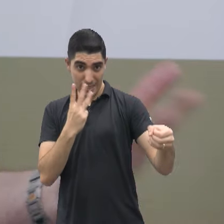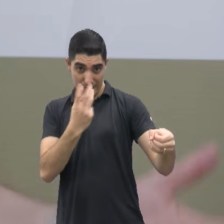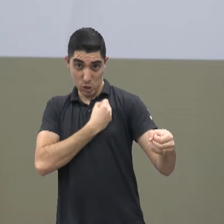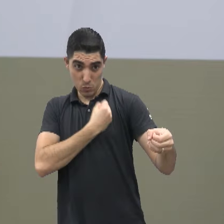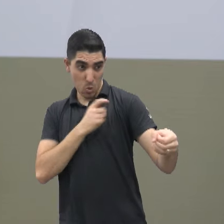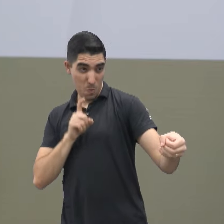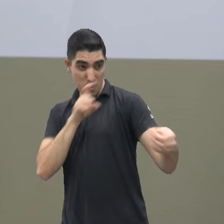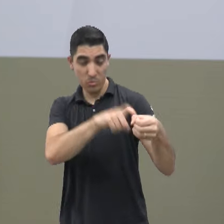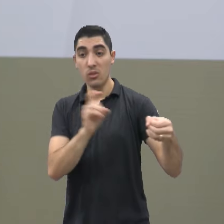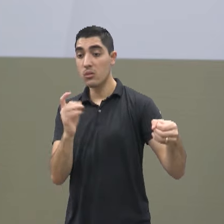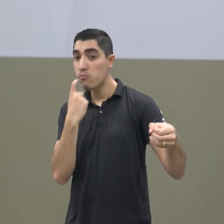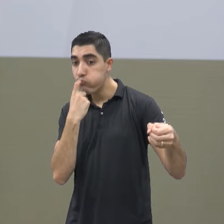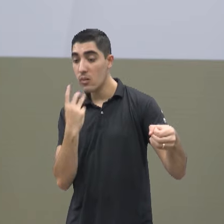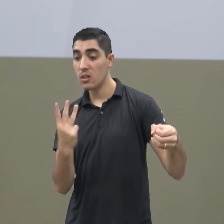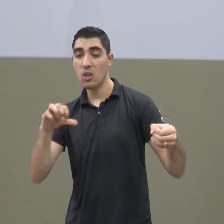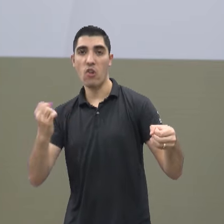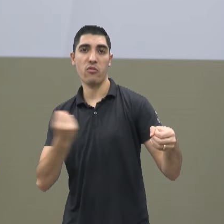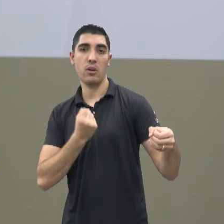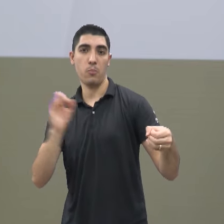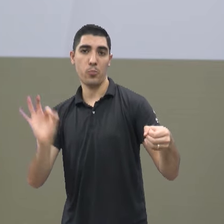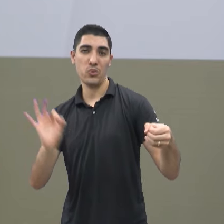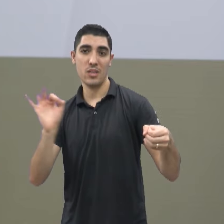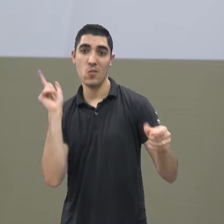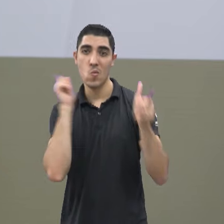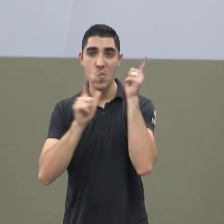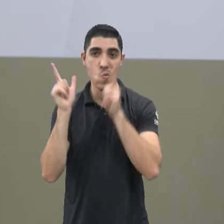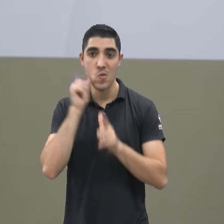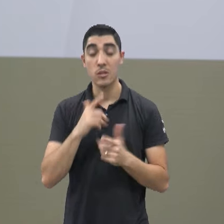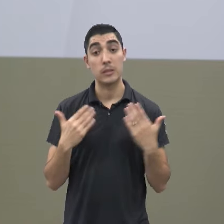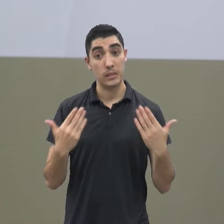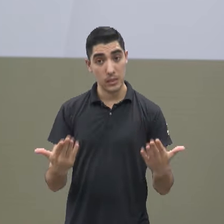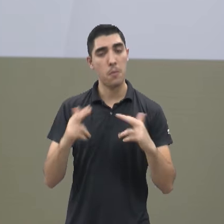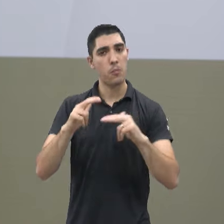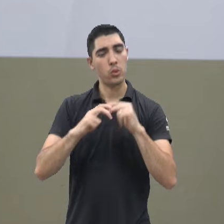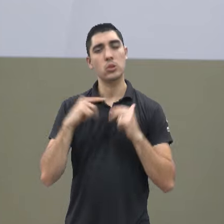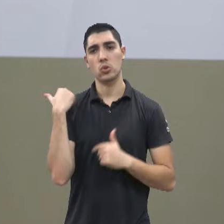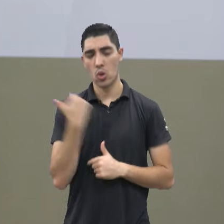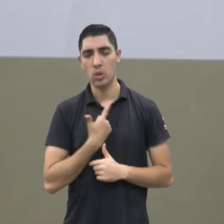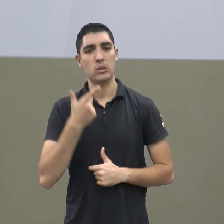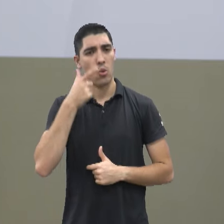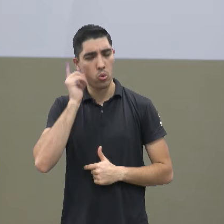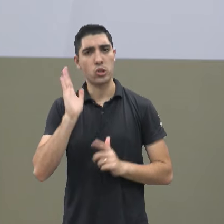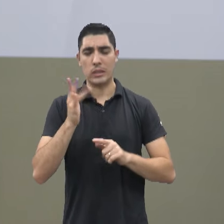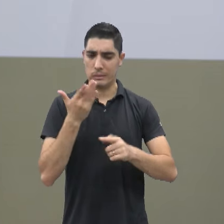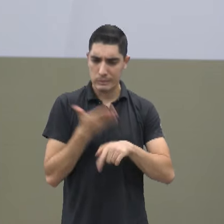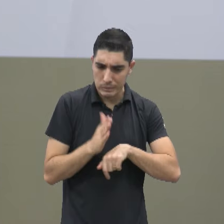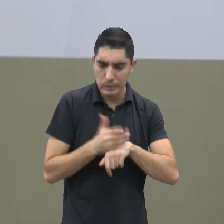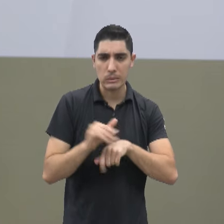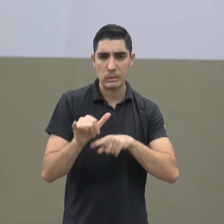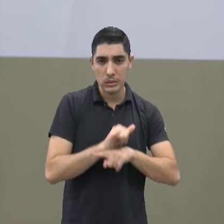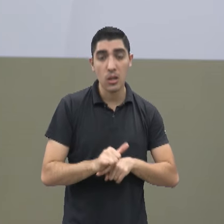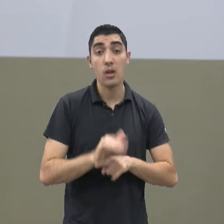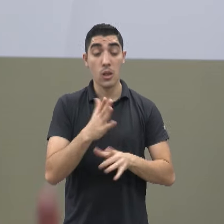nos 3 pontos, conseguiu ter uma transição forte. Então eu acho que uma grande equipe é isso.